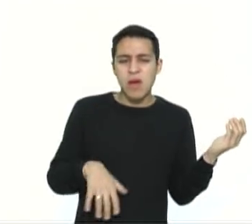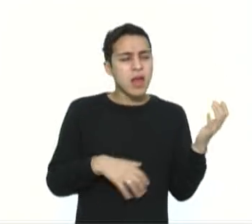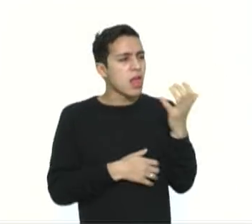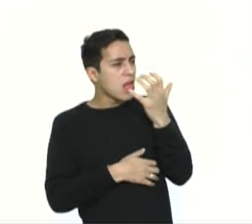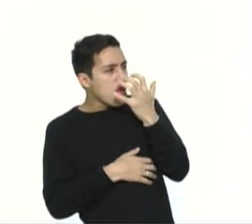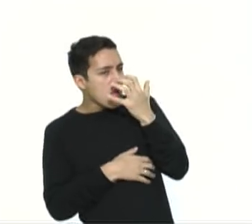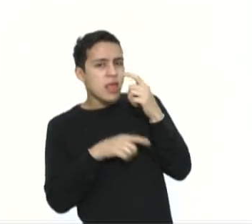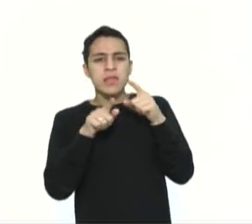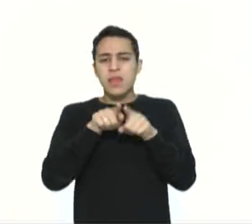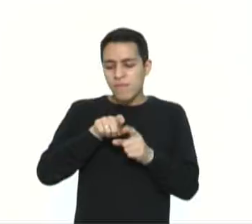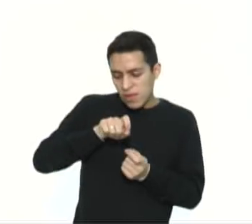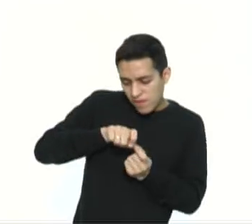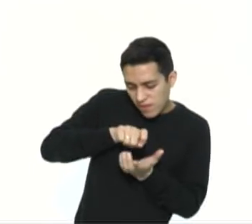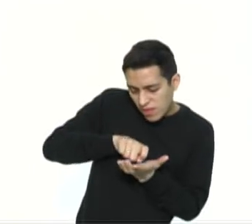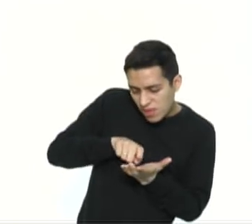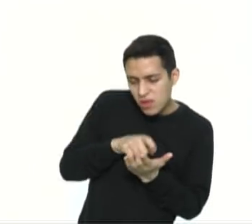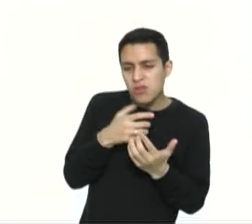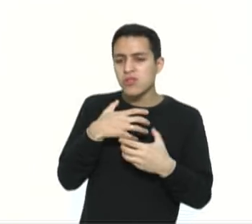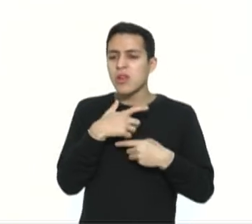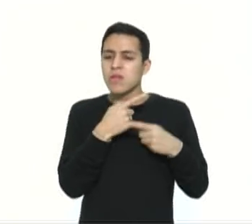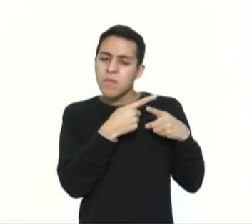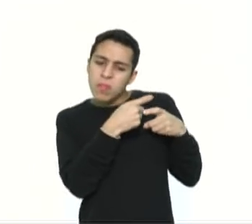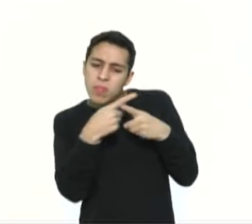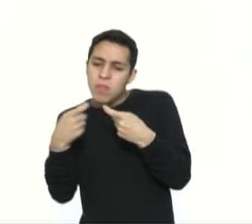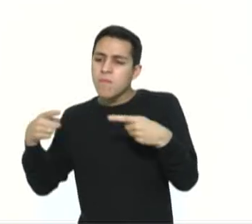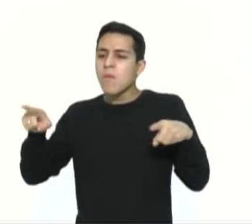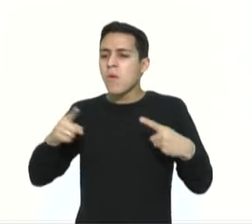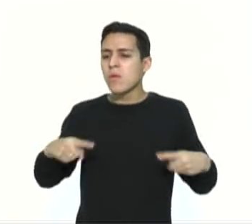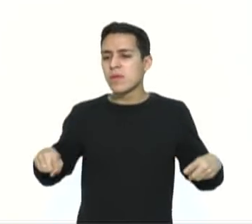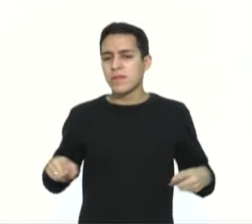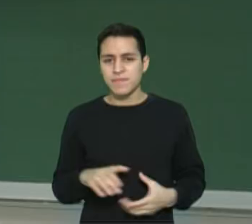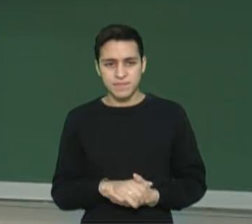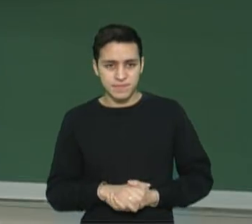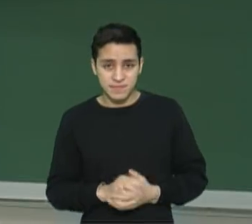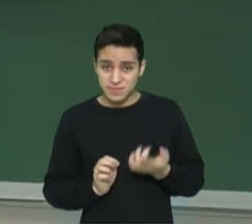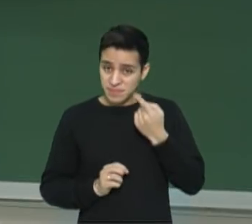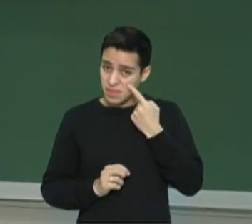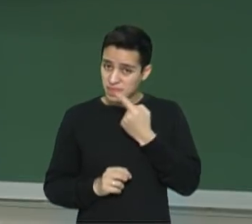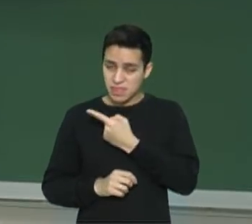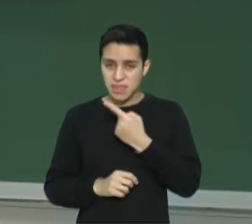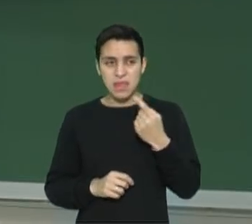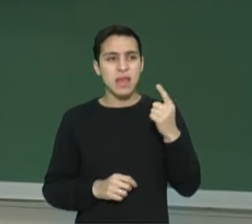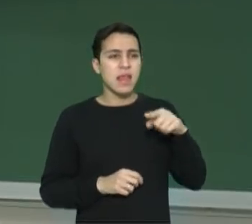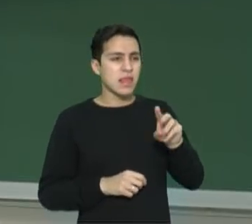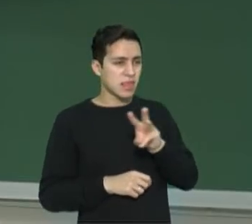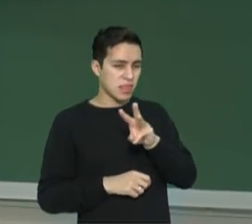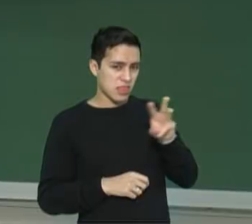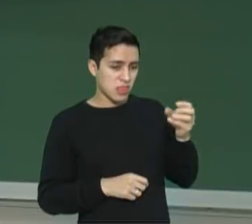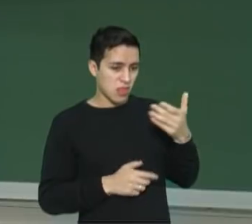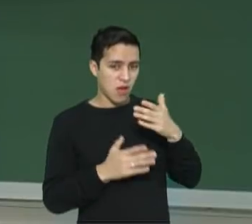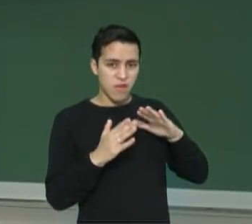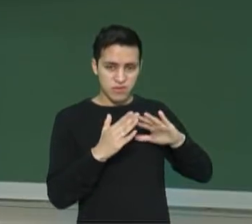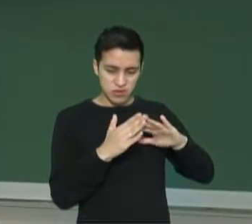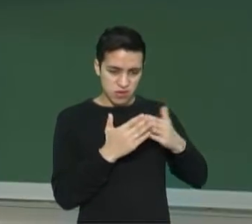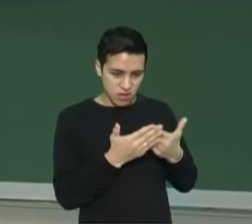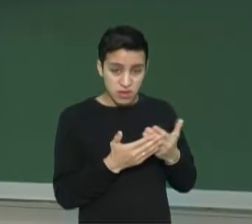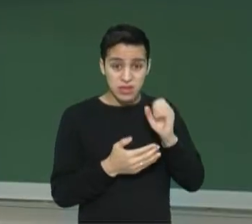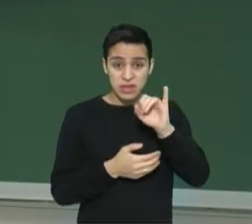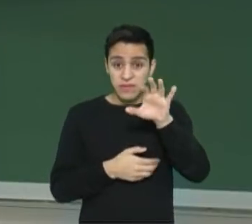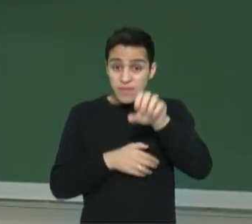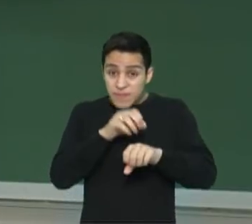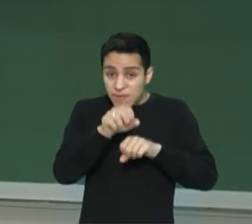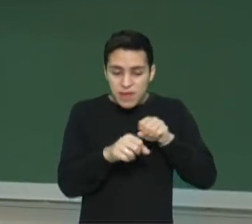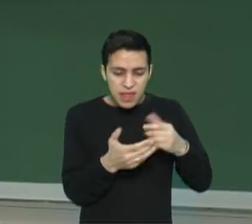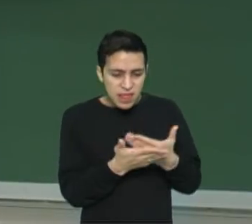e compor padrões musicais. Veja, professora, tirou da nova escola. Se você pegar o livro